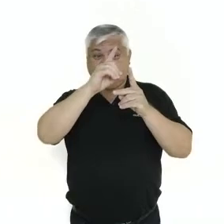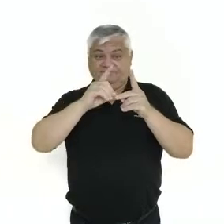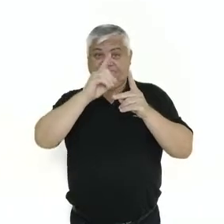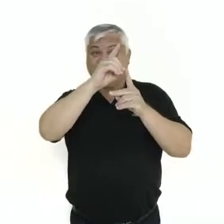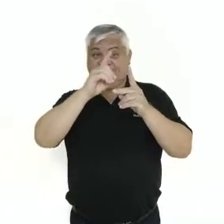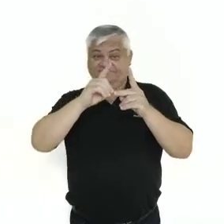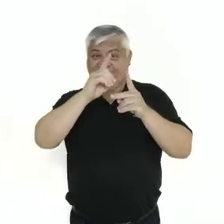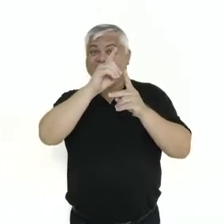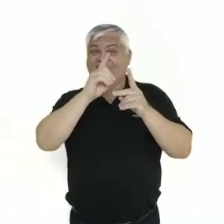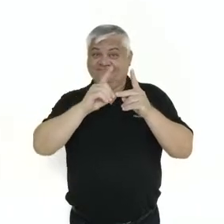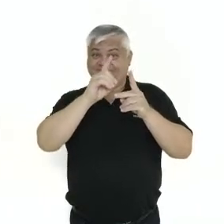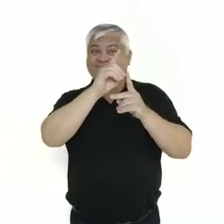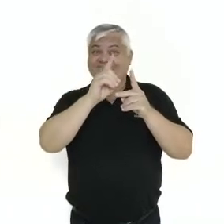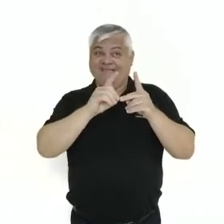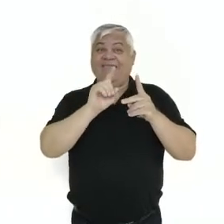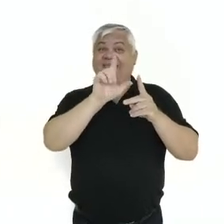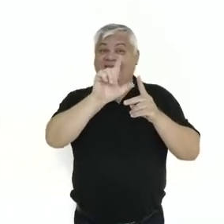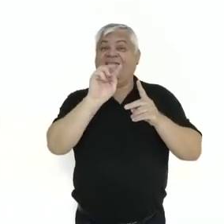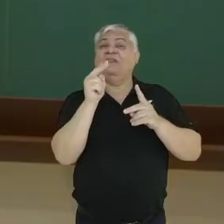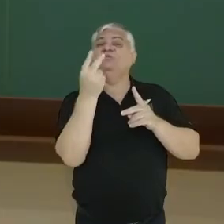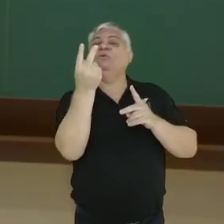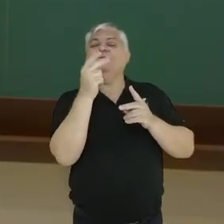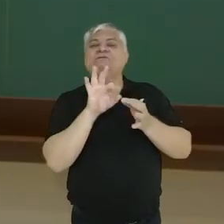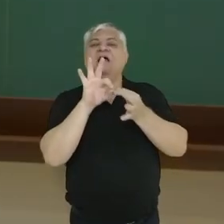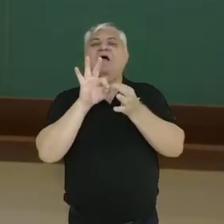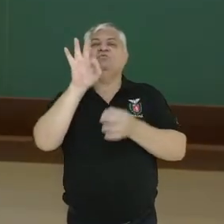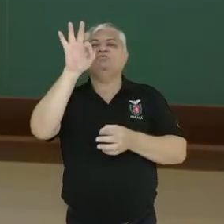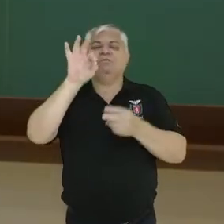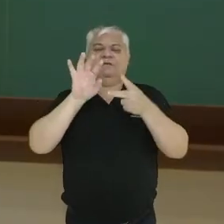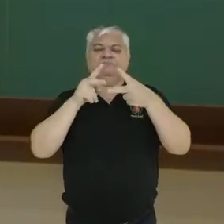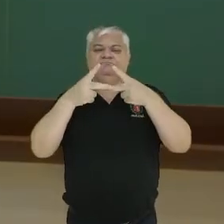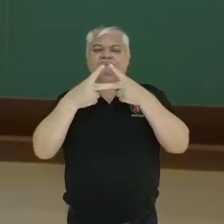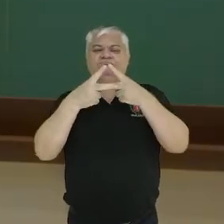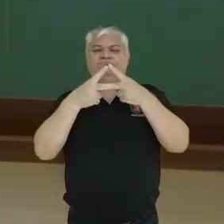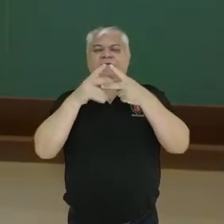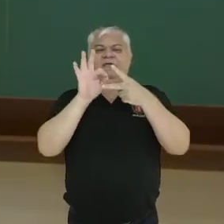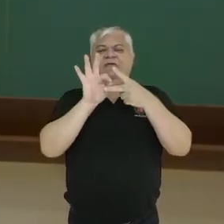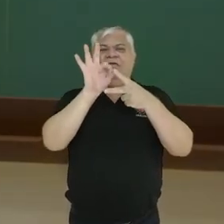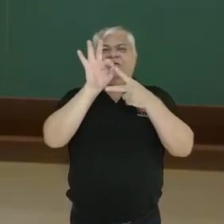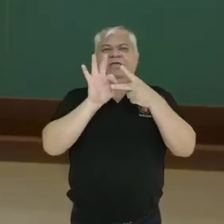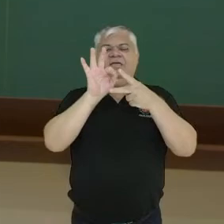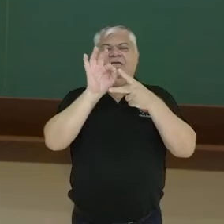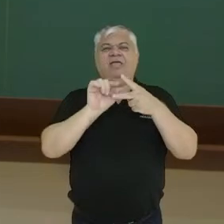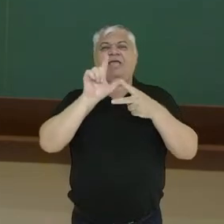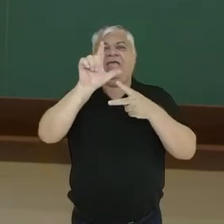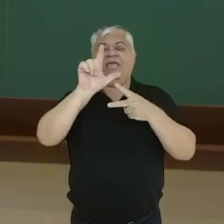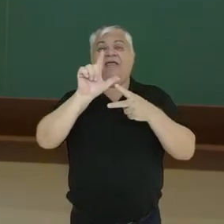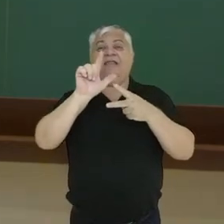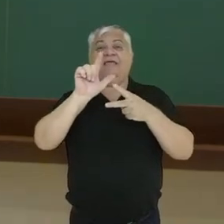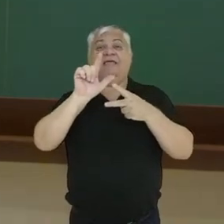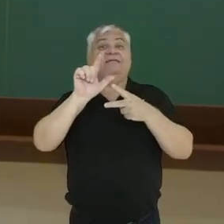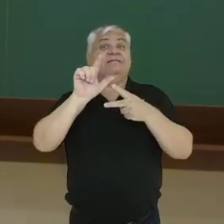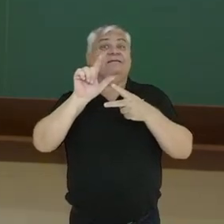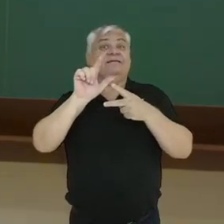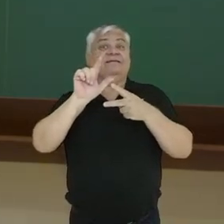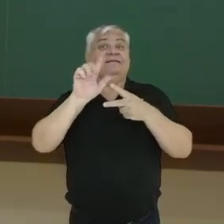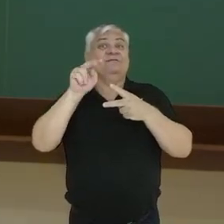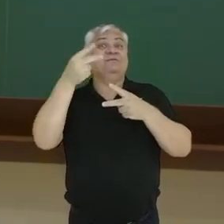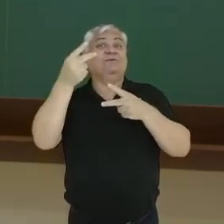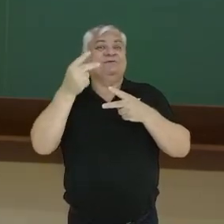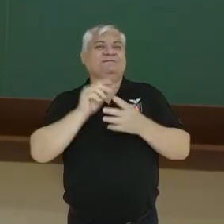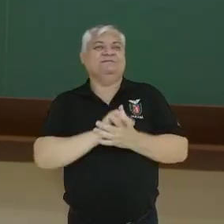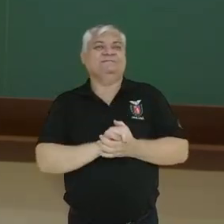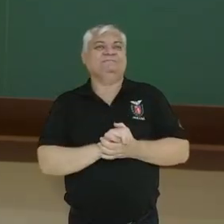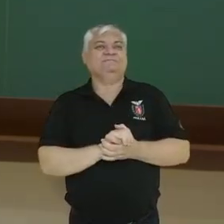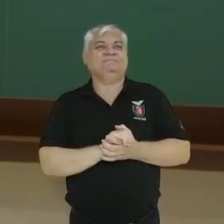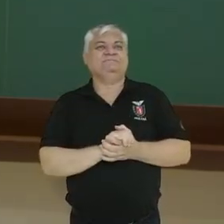raiz de 2, e a altura de um triângulo equilátero, que é L raiz de 3 sobre 2, ok? Bem